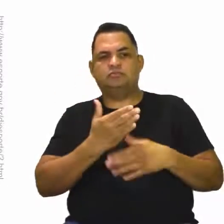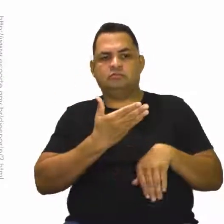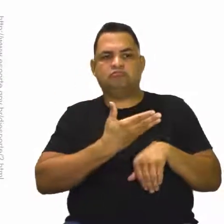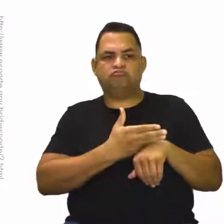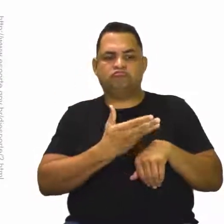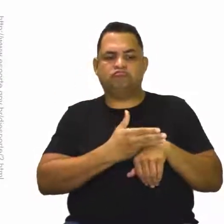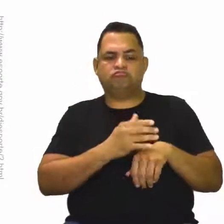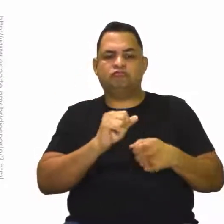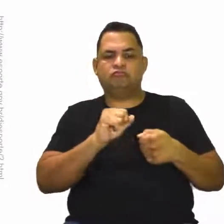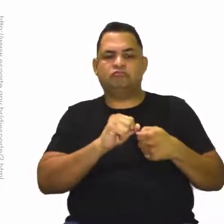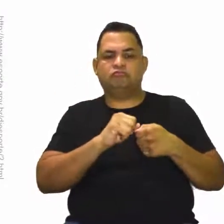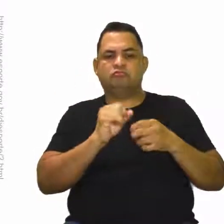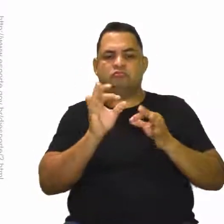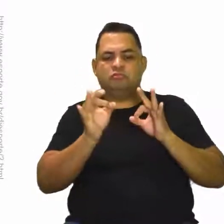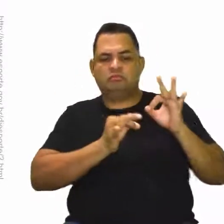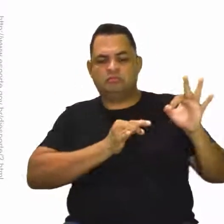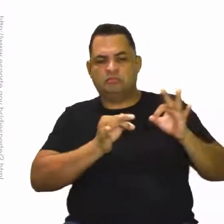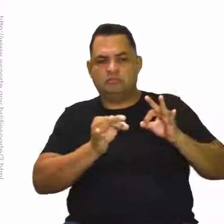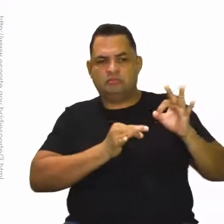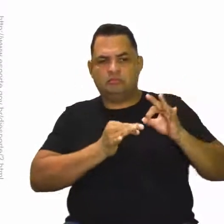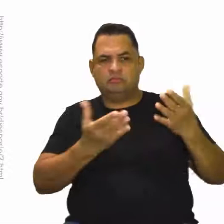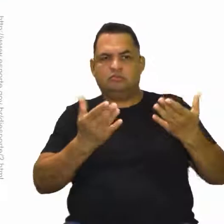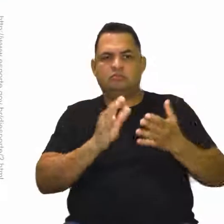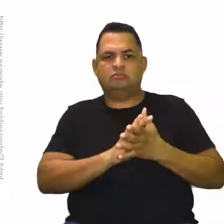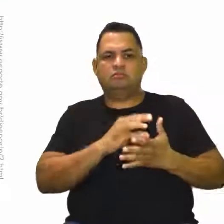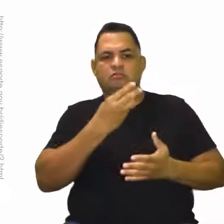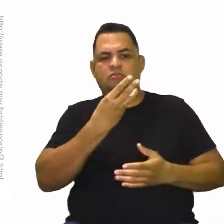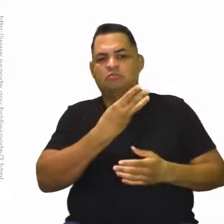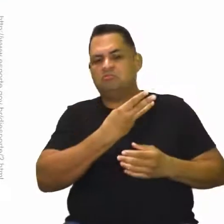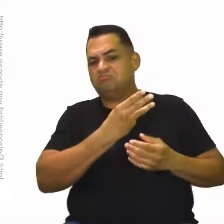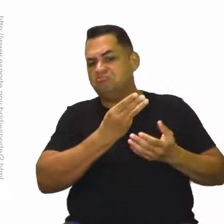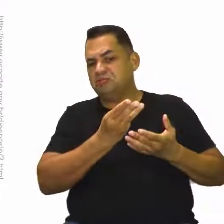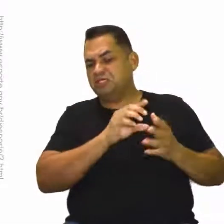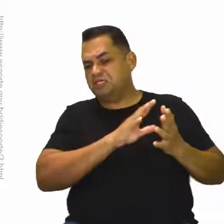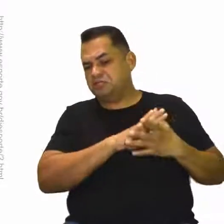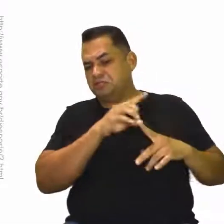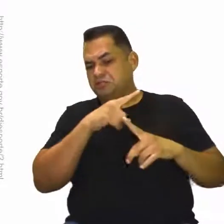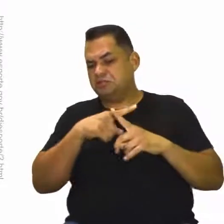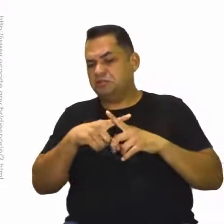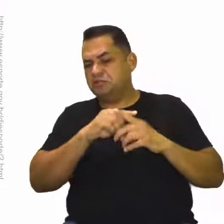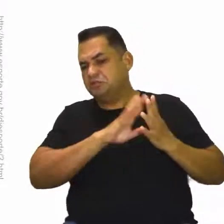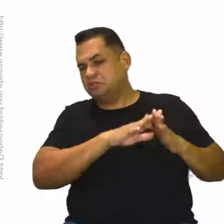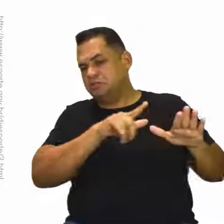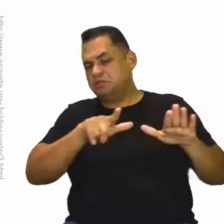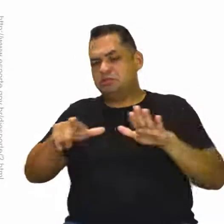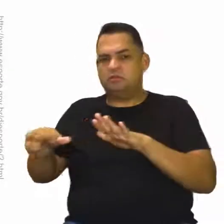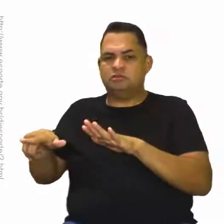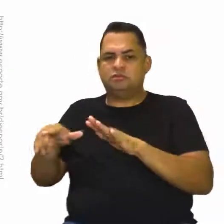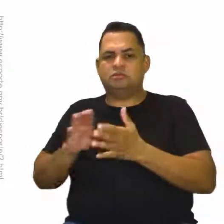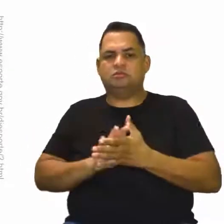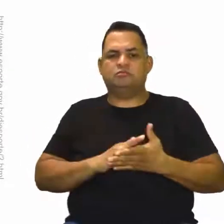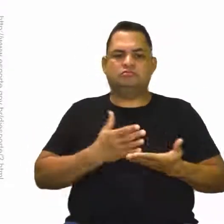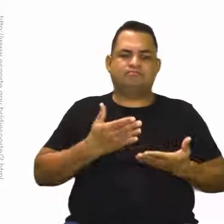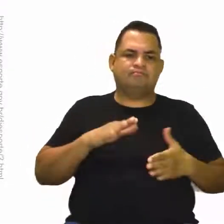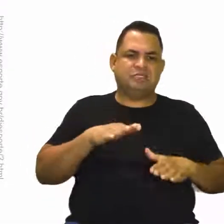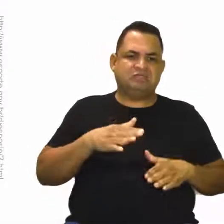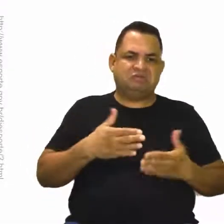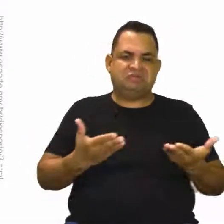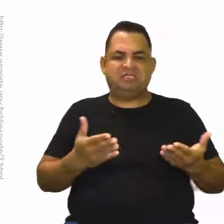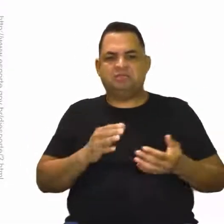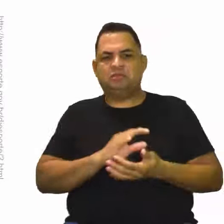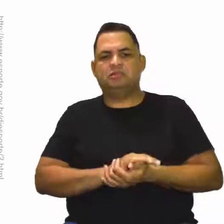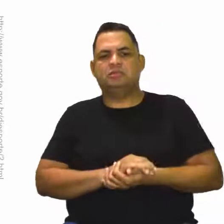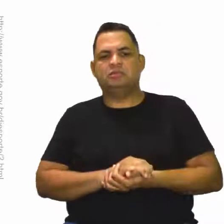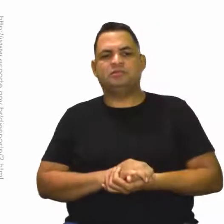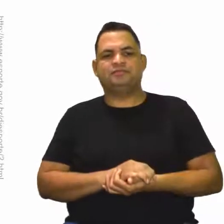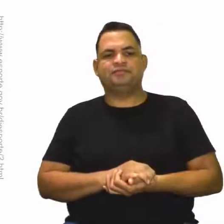de atividade física de forma sistematizada, 3 vezes na semana, com uma intensidade aí moderada, leve, intensa, a